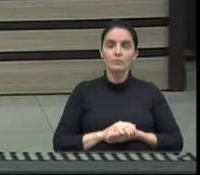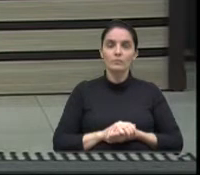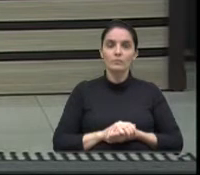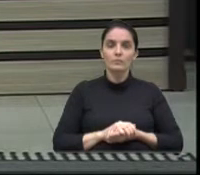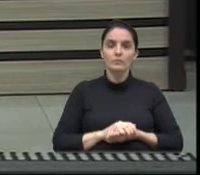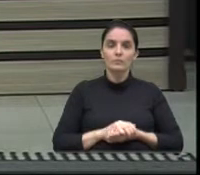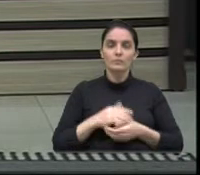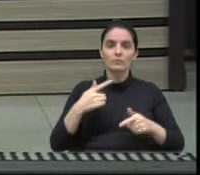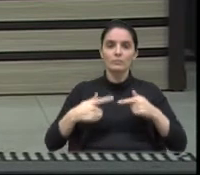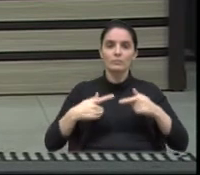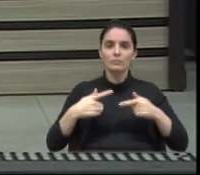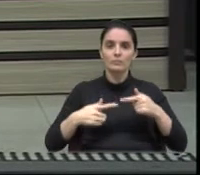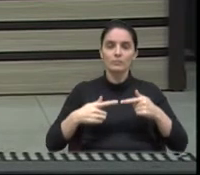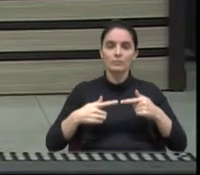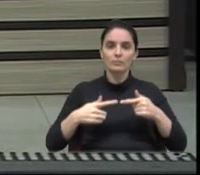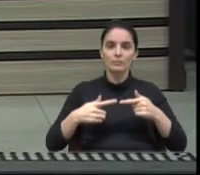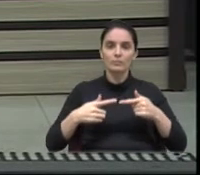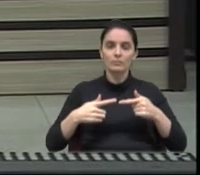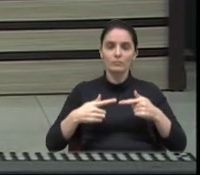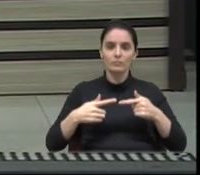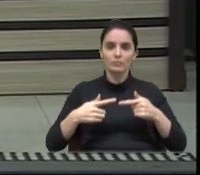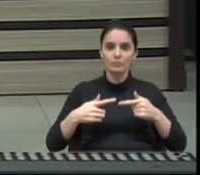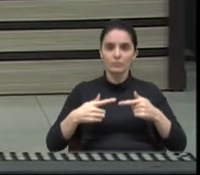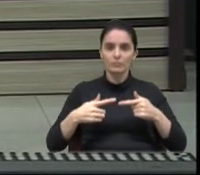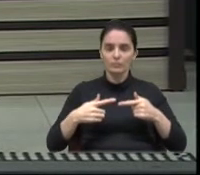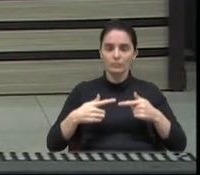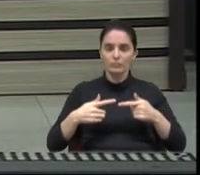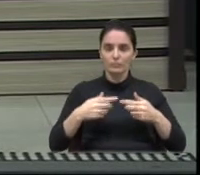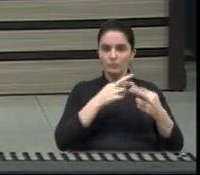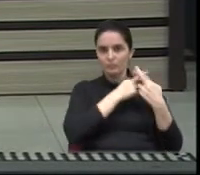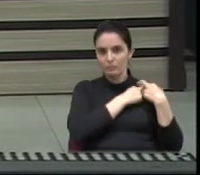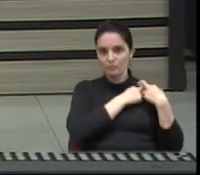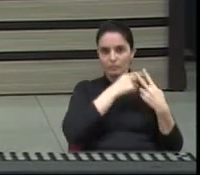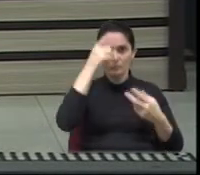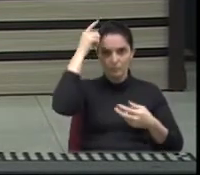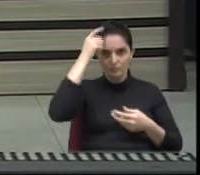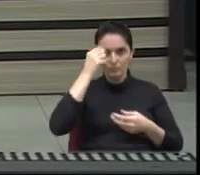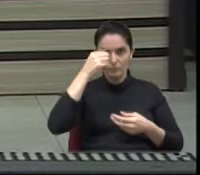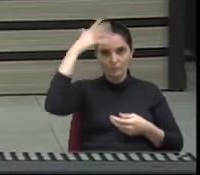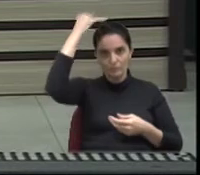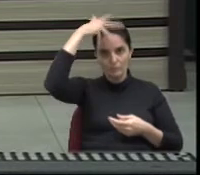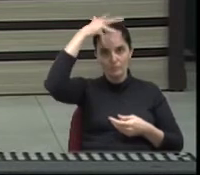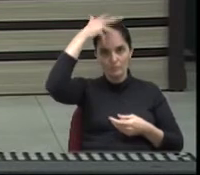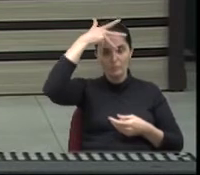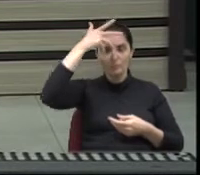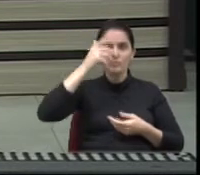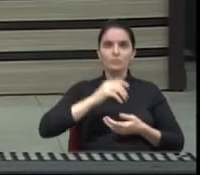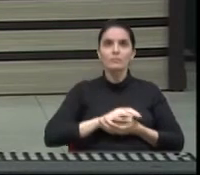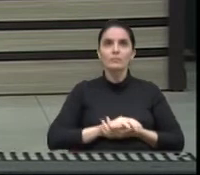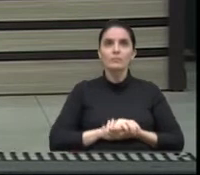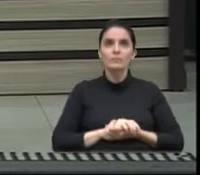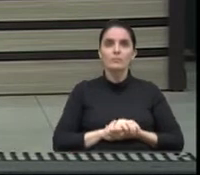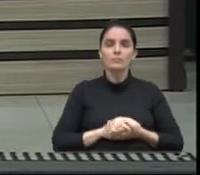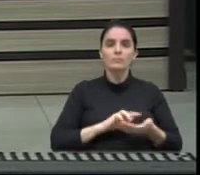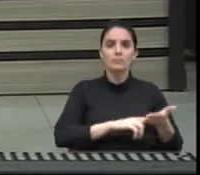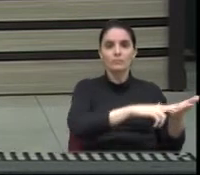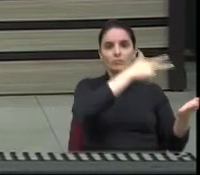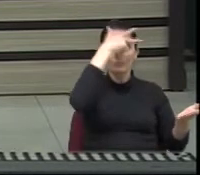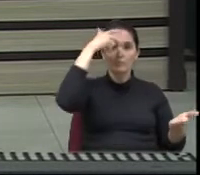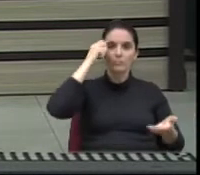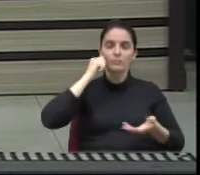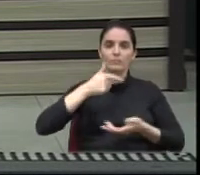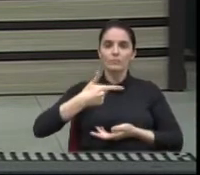Em discussão, vereador requerimento do vereador Anderson e da vereadora Érica, não havendo